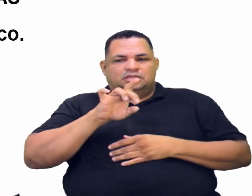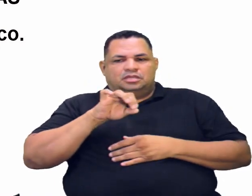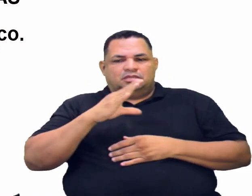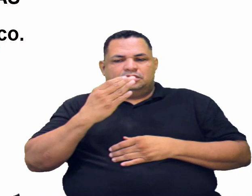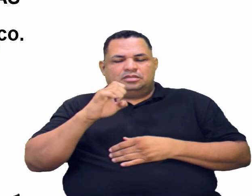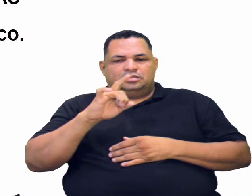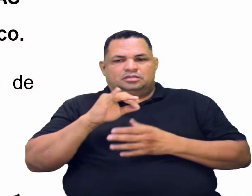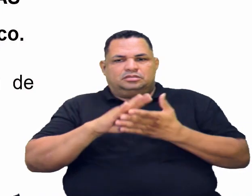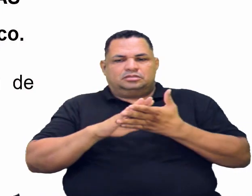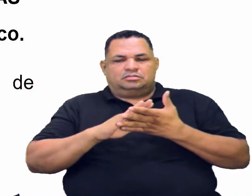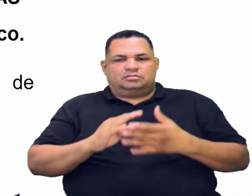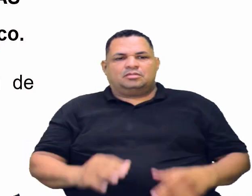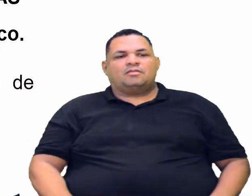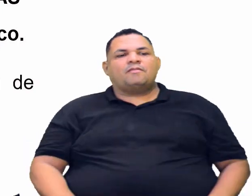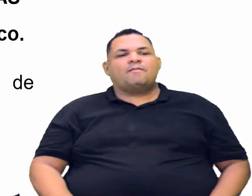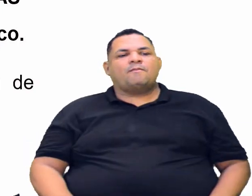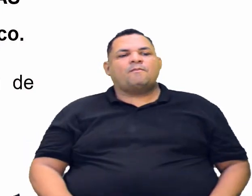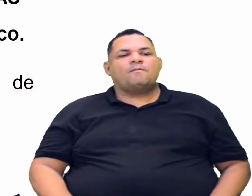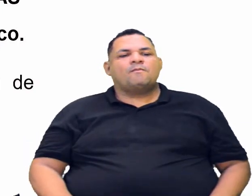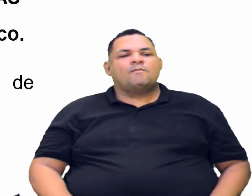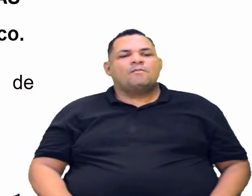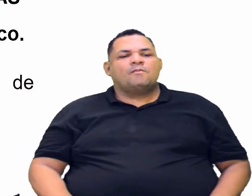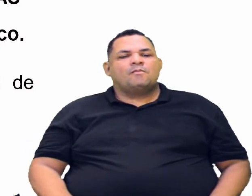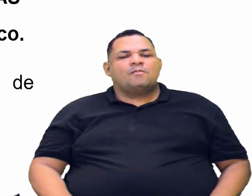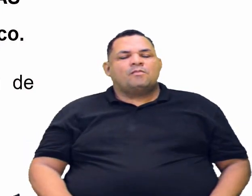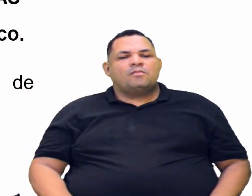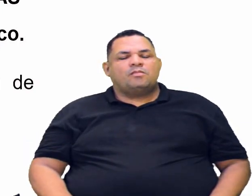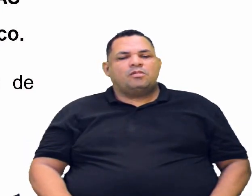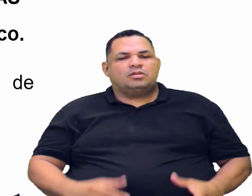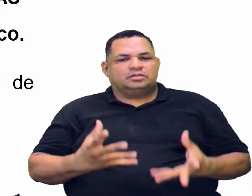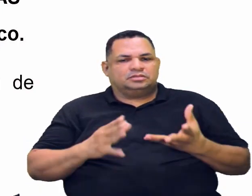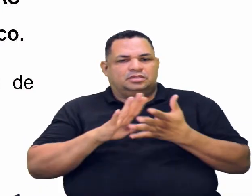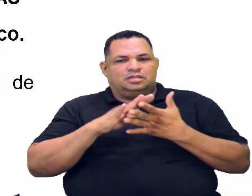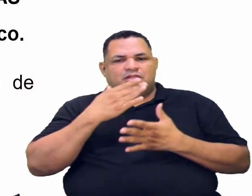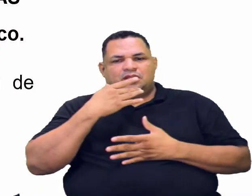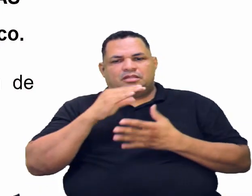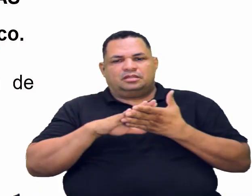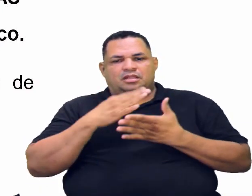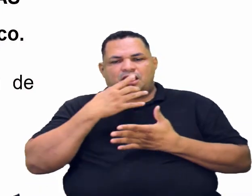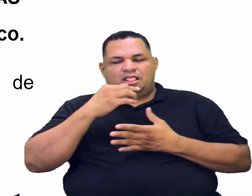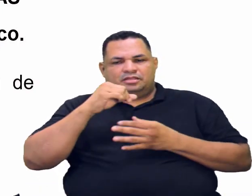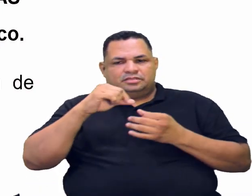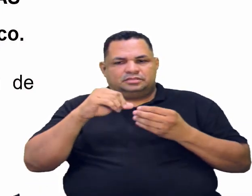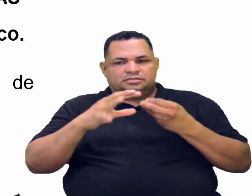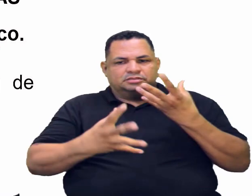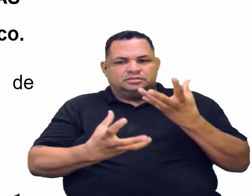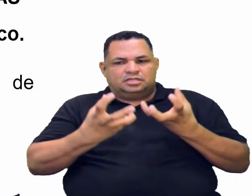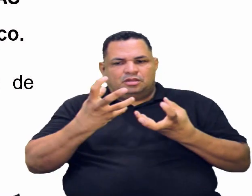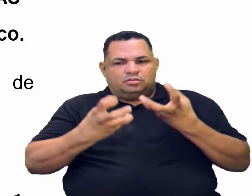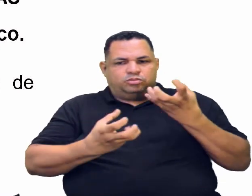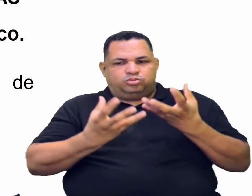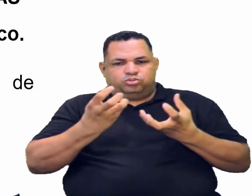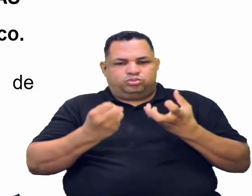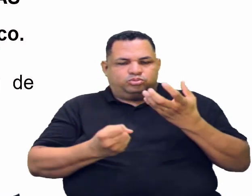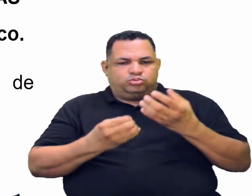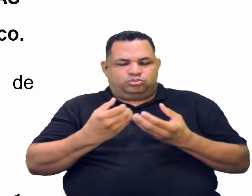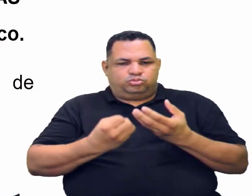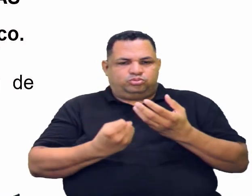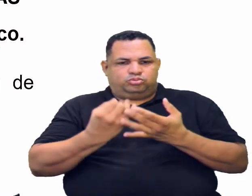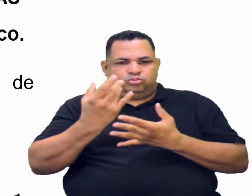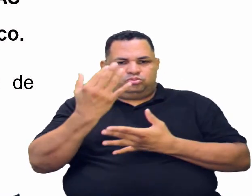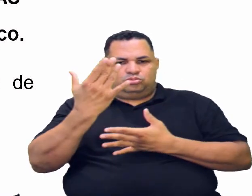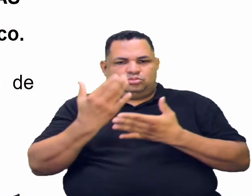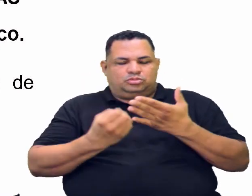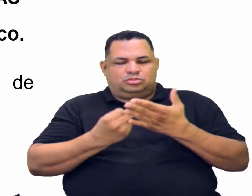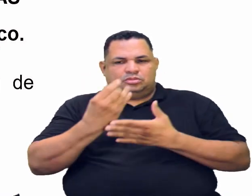de ácido carboxílico, né? Esses sais sofrem decomposição e vão originar, além